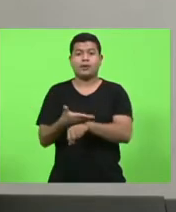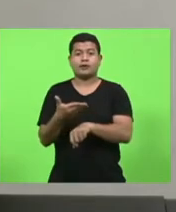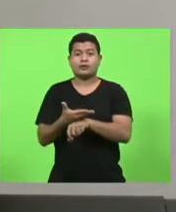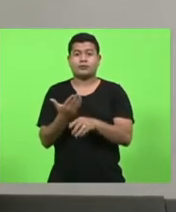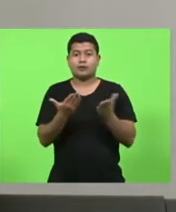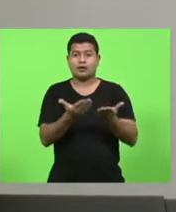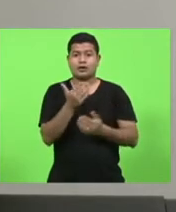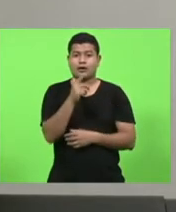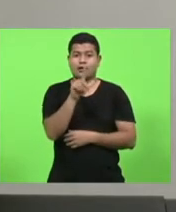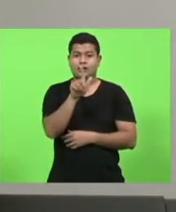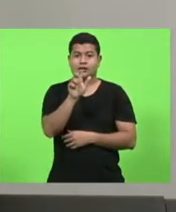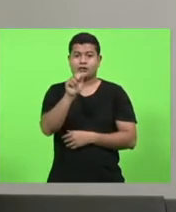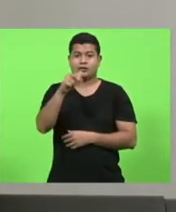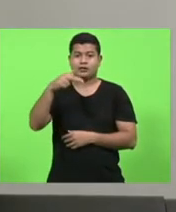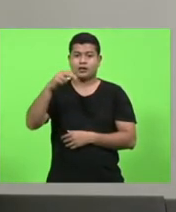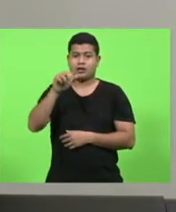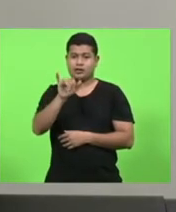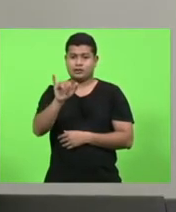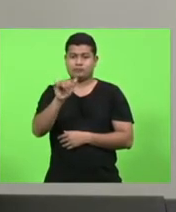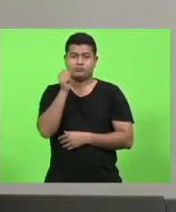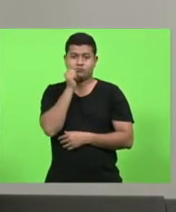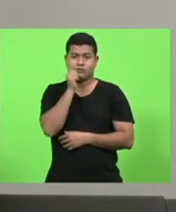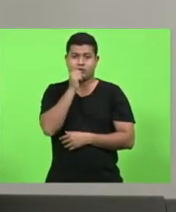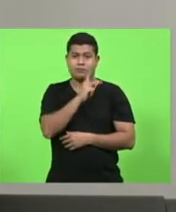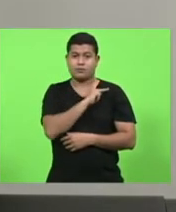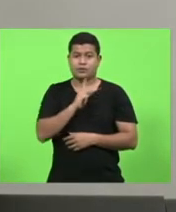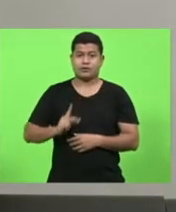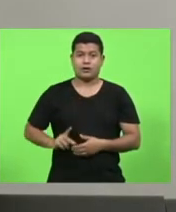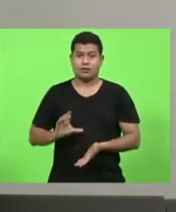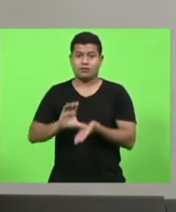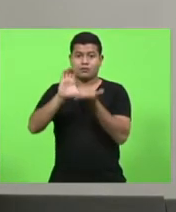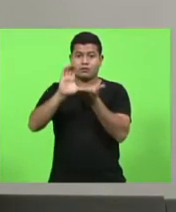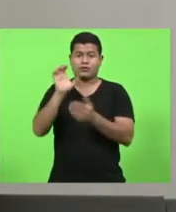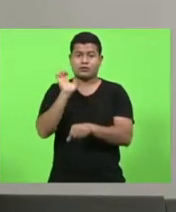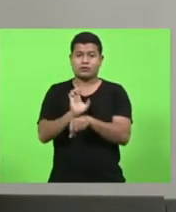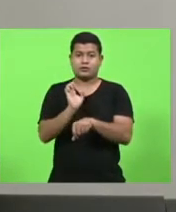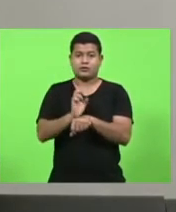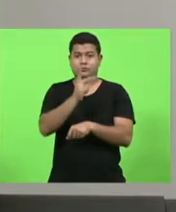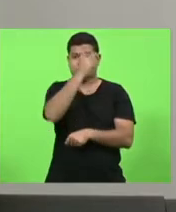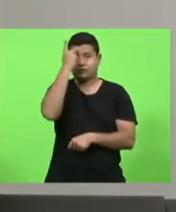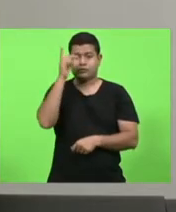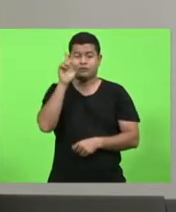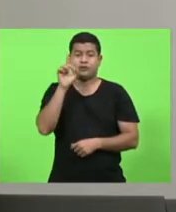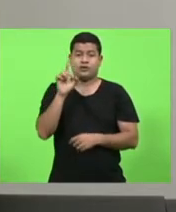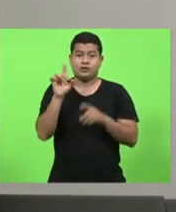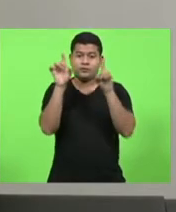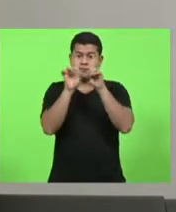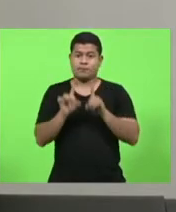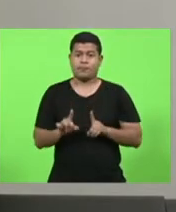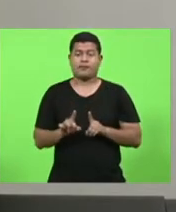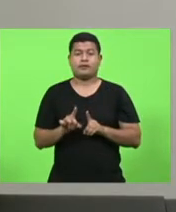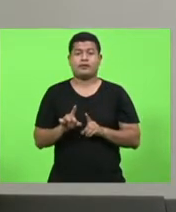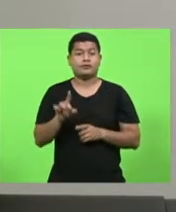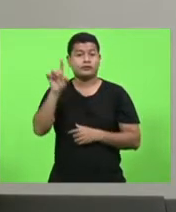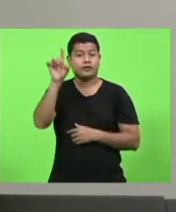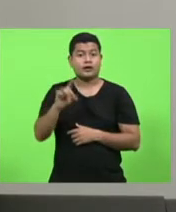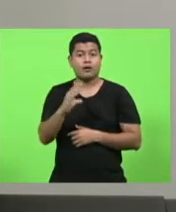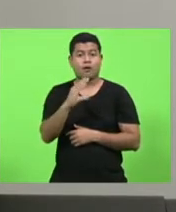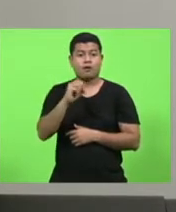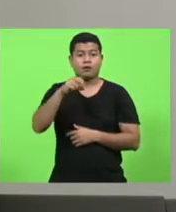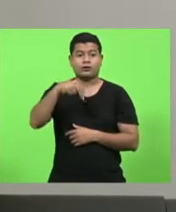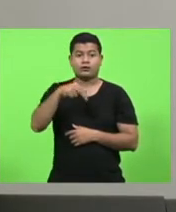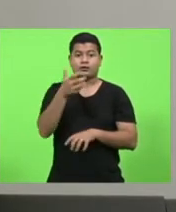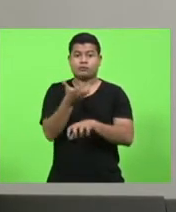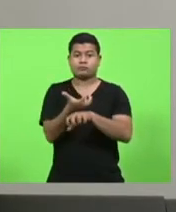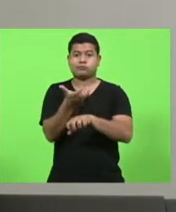Rau Probst Leite, presidente do Conselho Estadual dos Direitos da Pessoa com Deficiência, CONED. Paulo